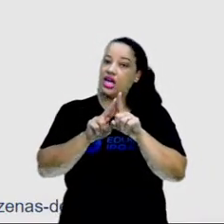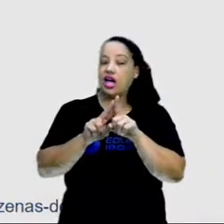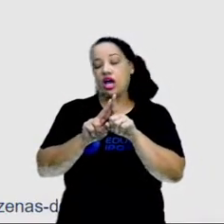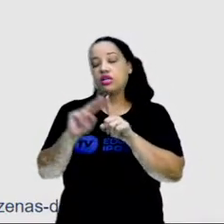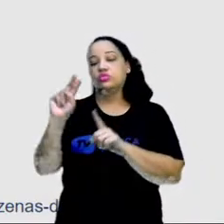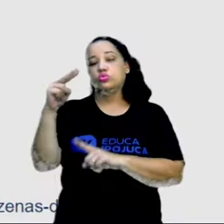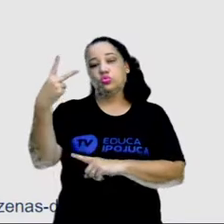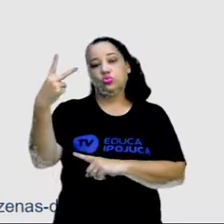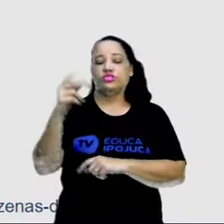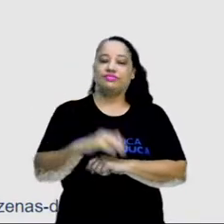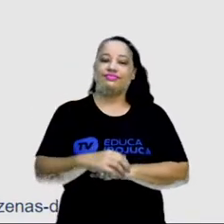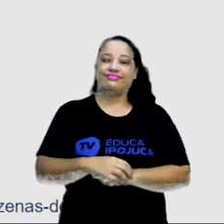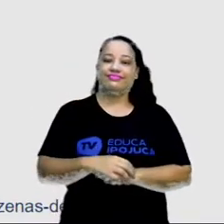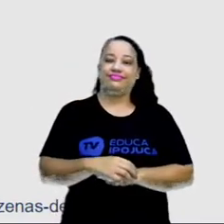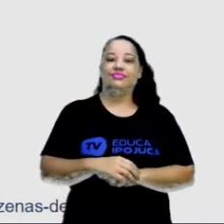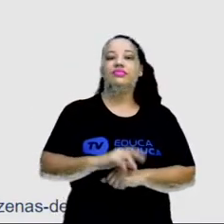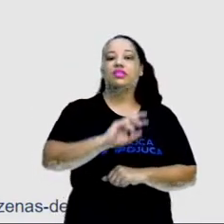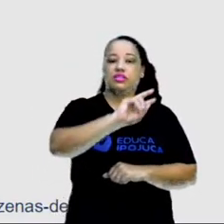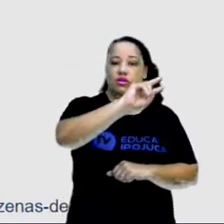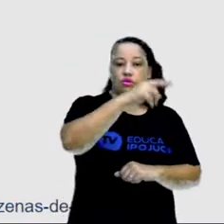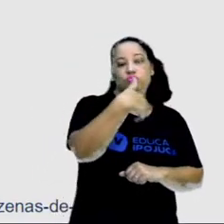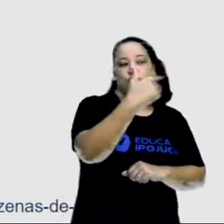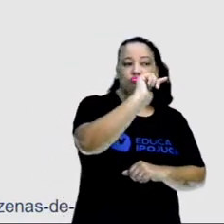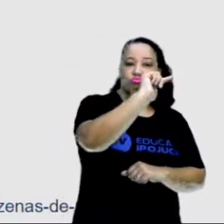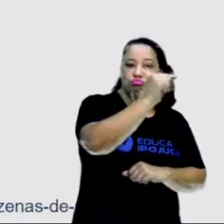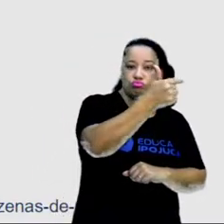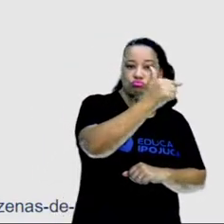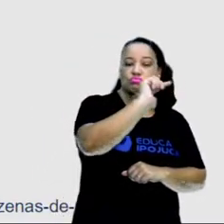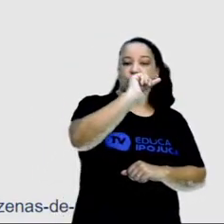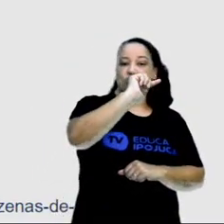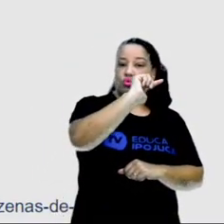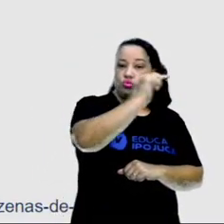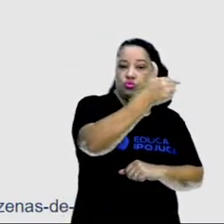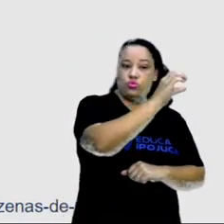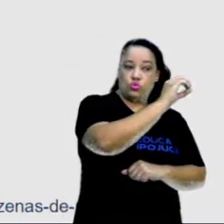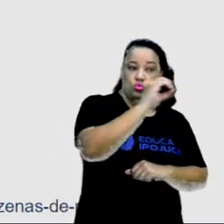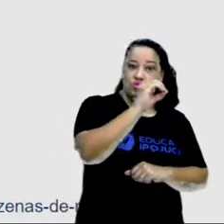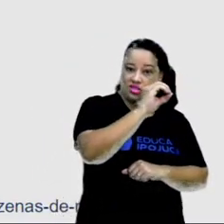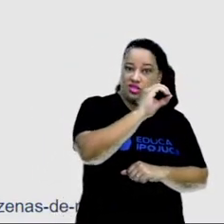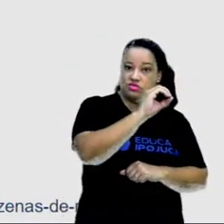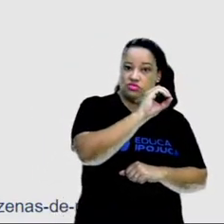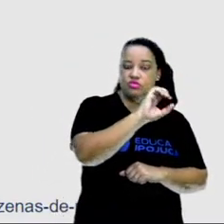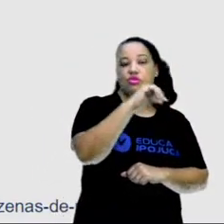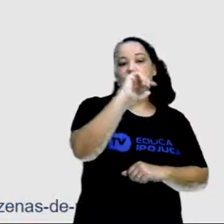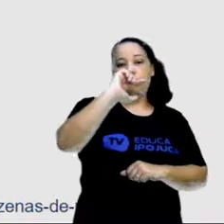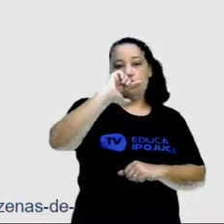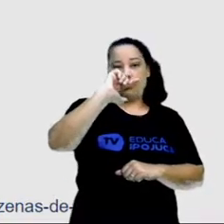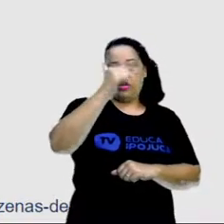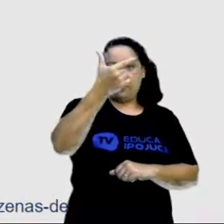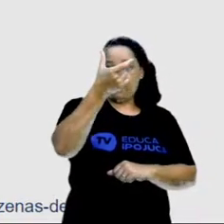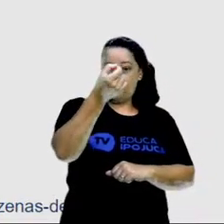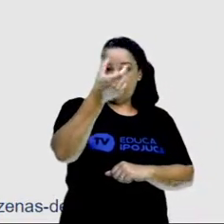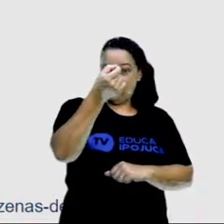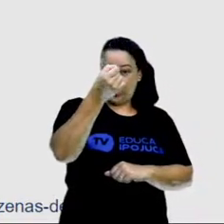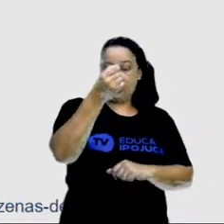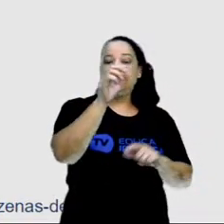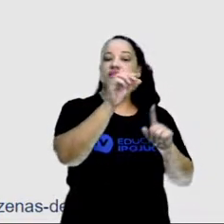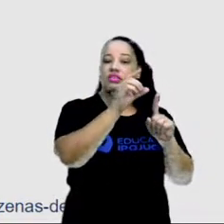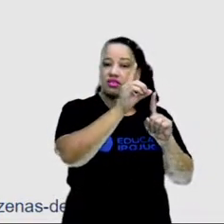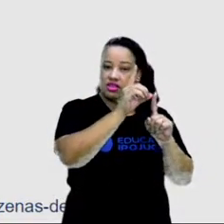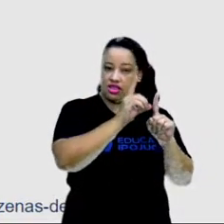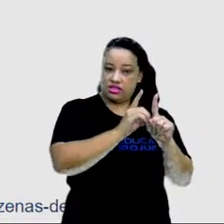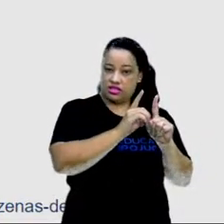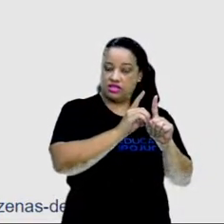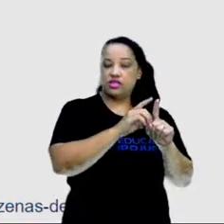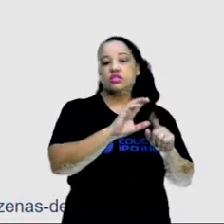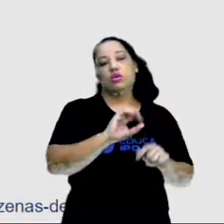Duas unidades. Então, 200 unidades é igual a 20 dezenas, ou